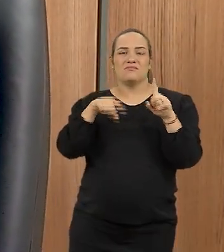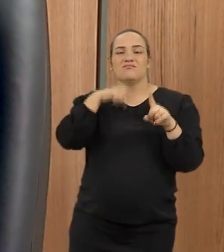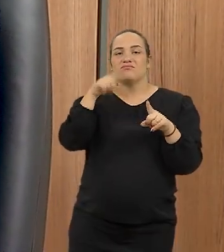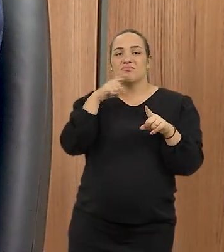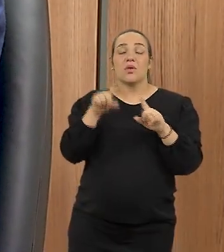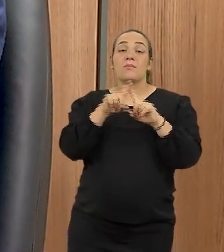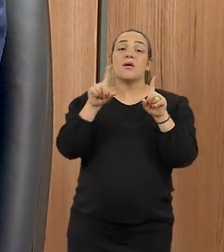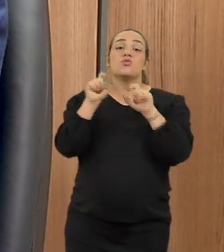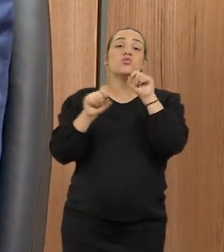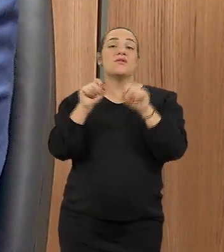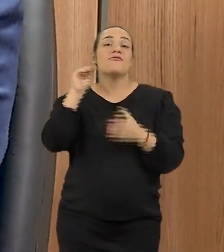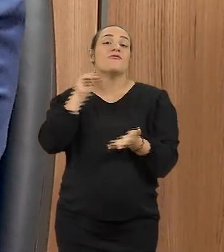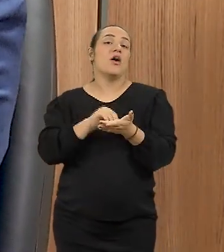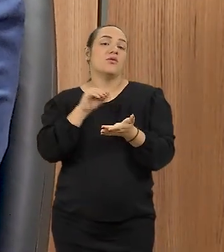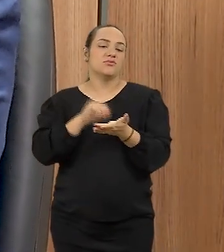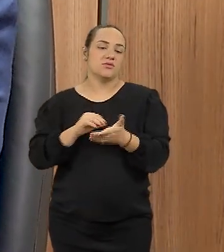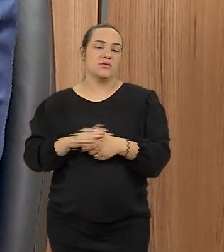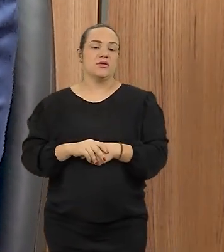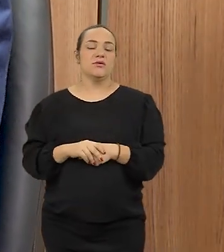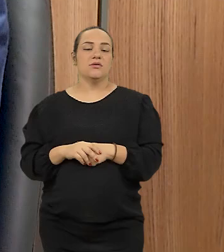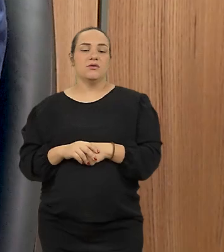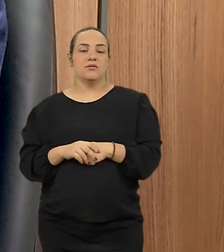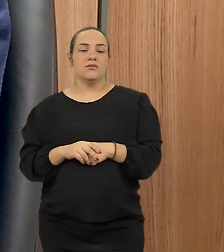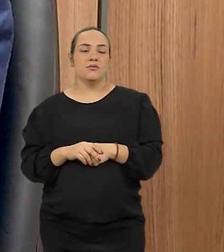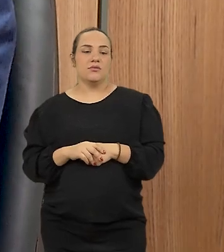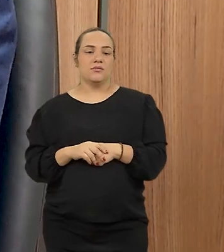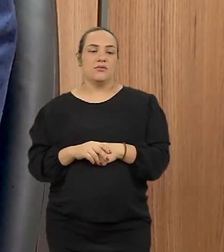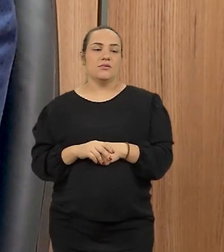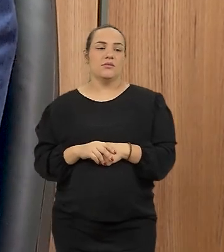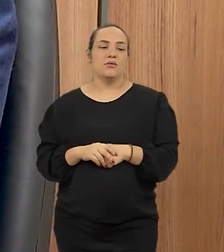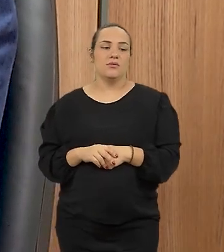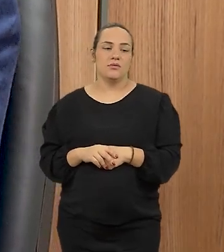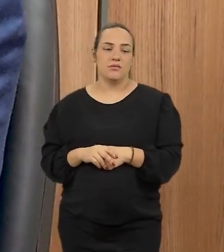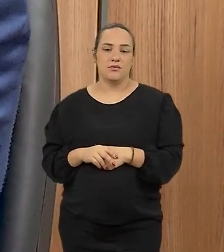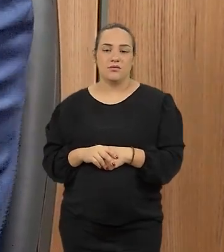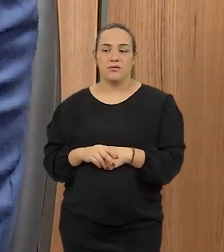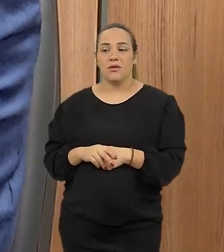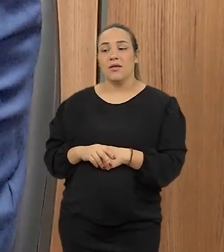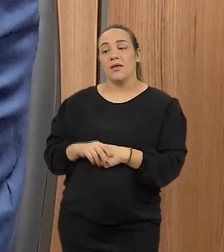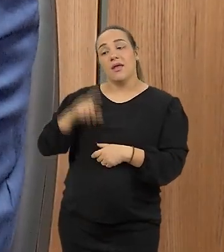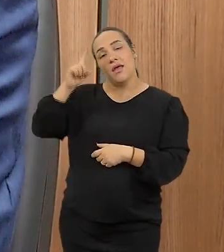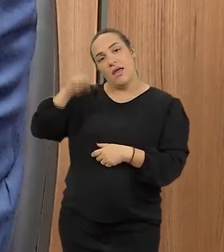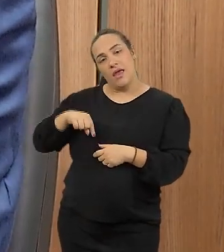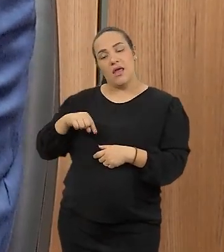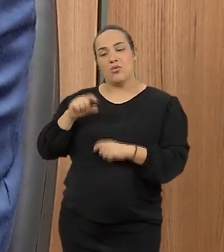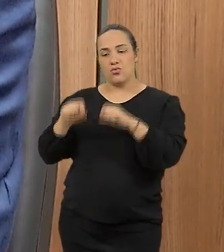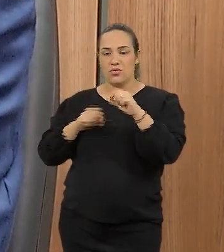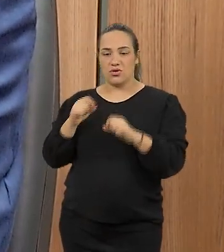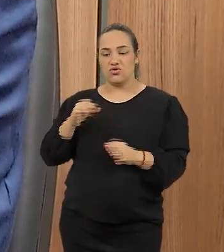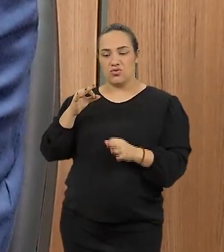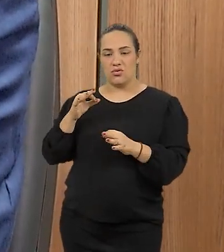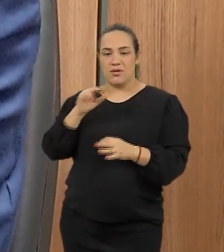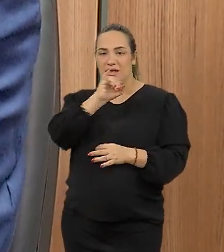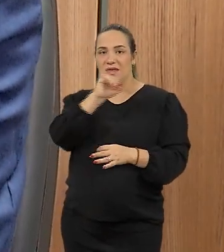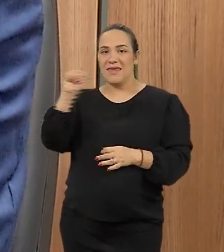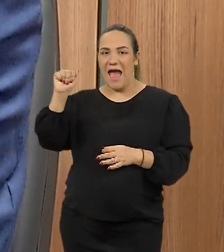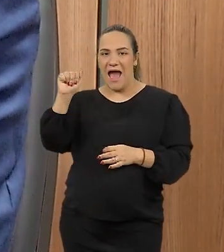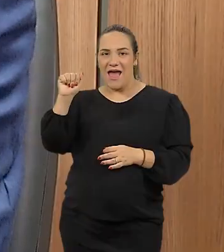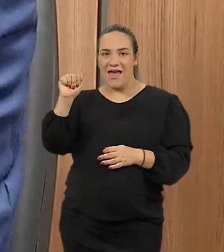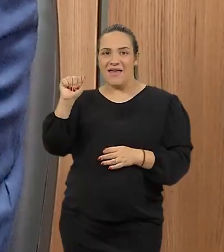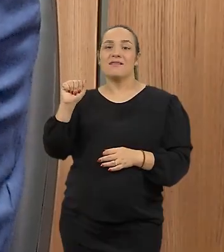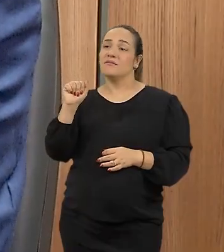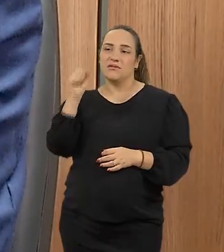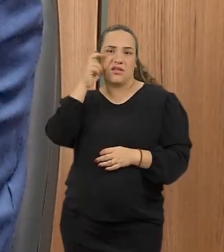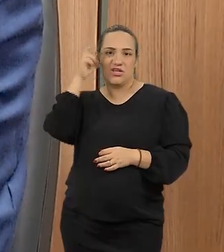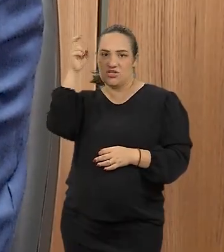deu certo. E o que falta ao núcleo 4.0, né, nós temos que pensar que a